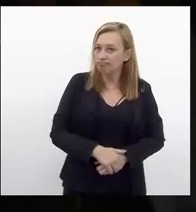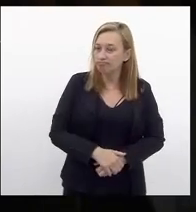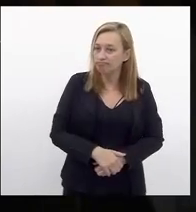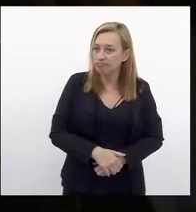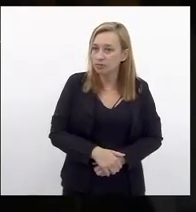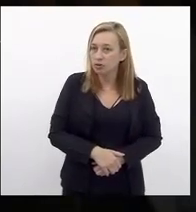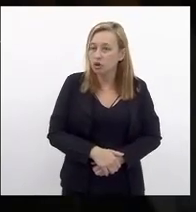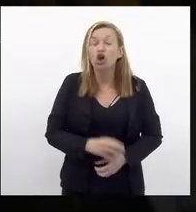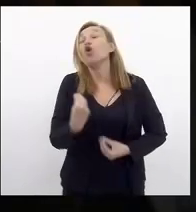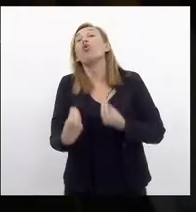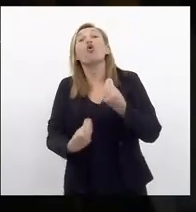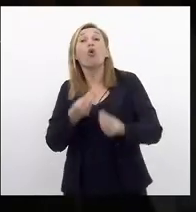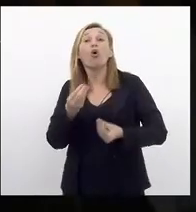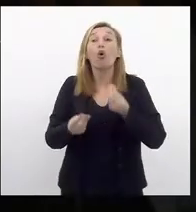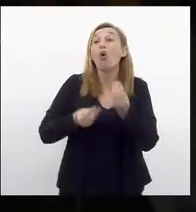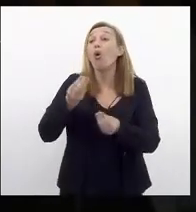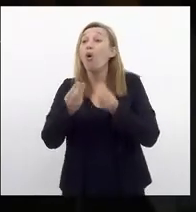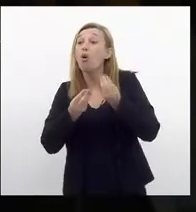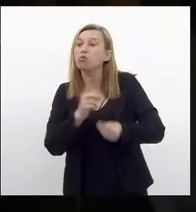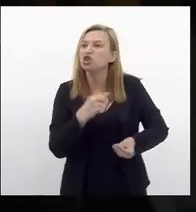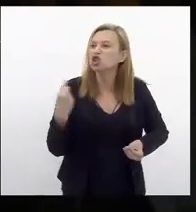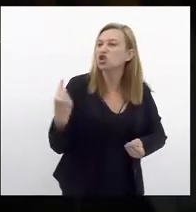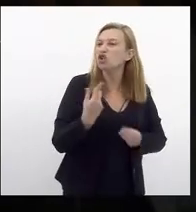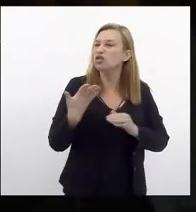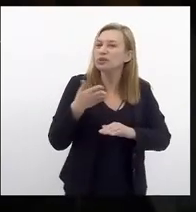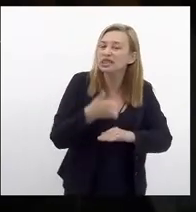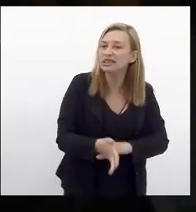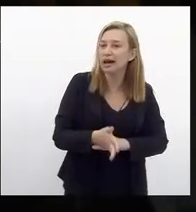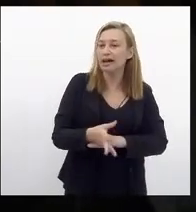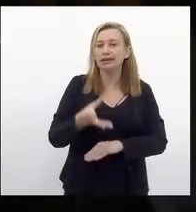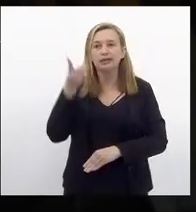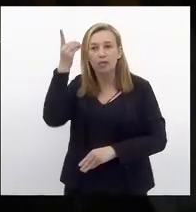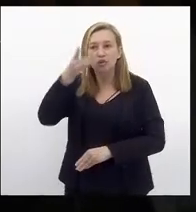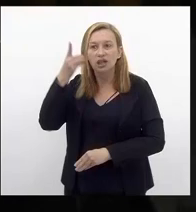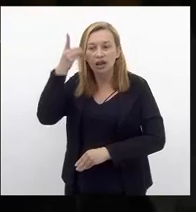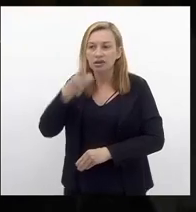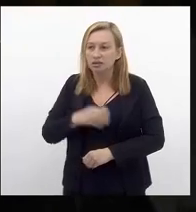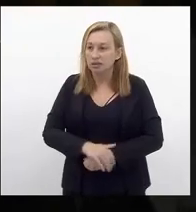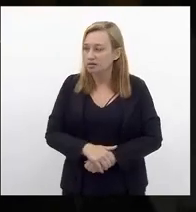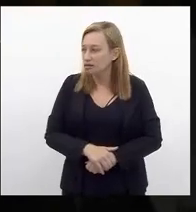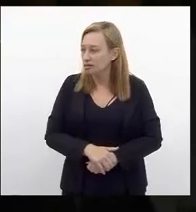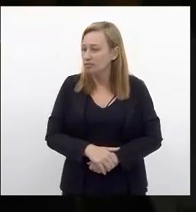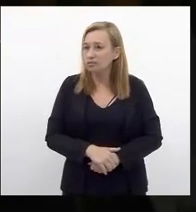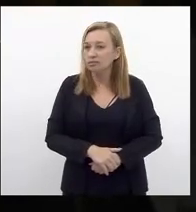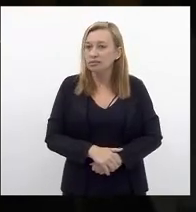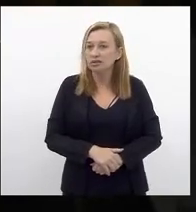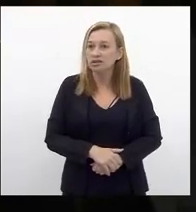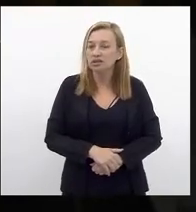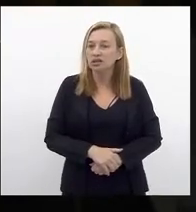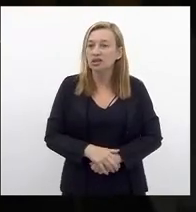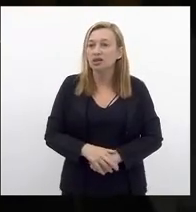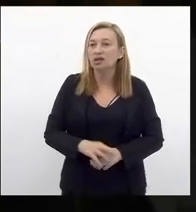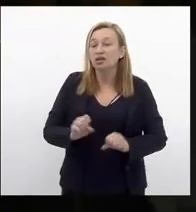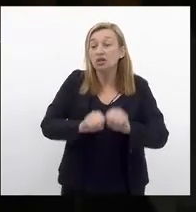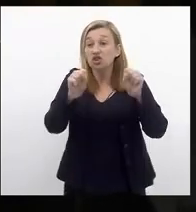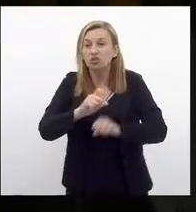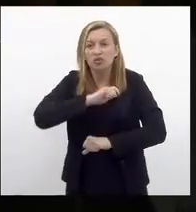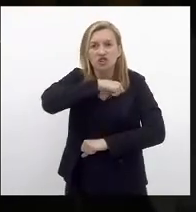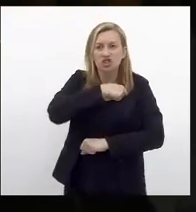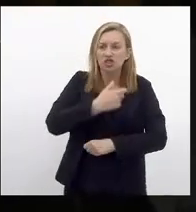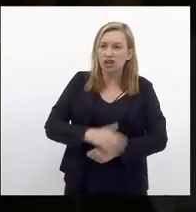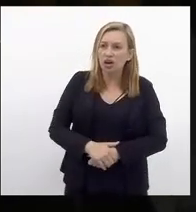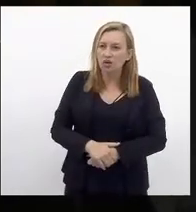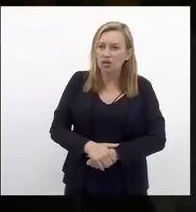e como que nós vamos entrar Deputado no regime de recuperação fiscal